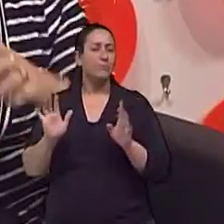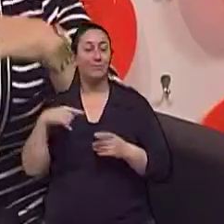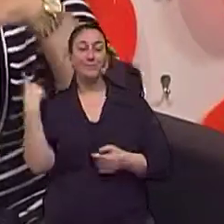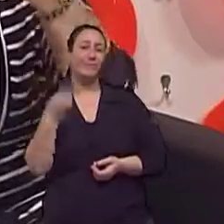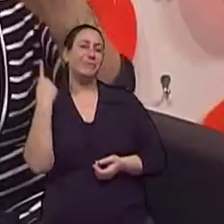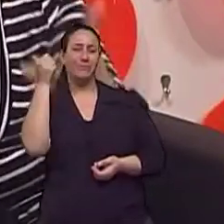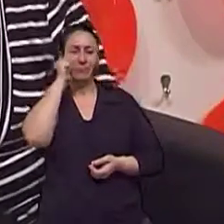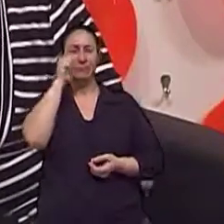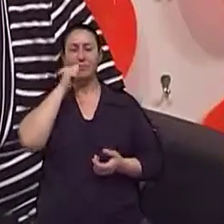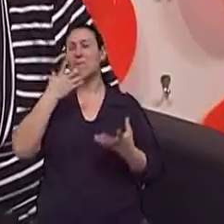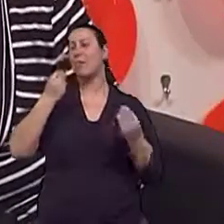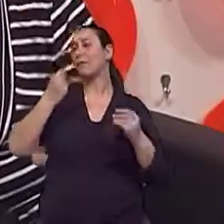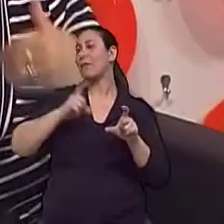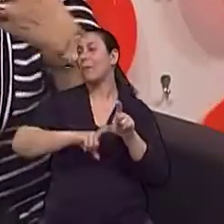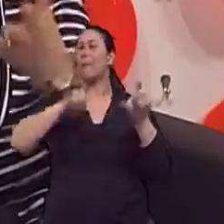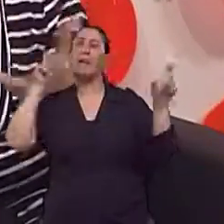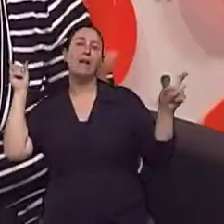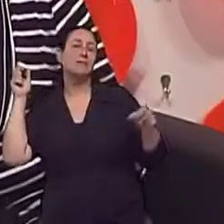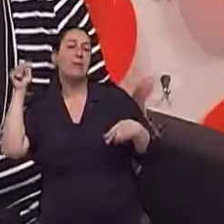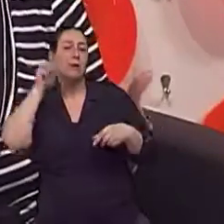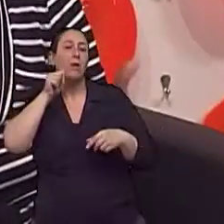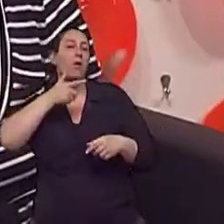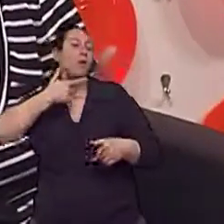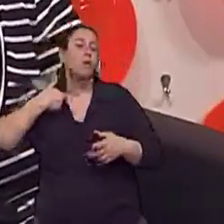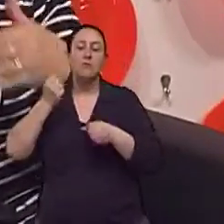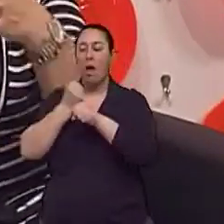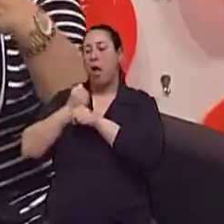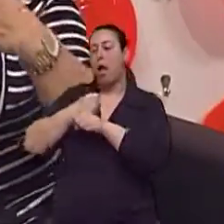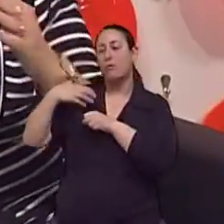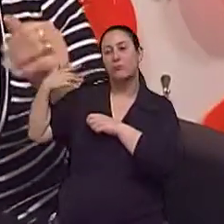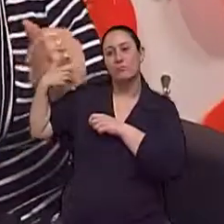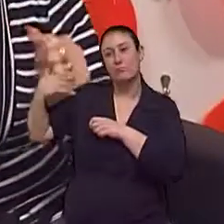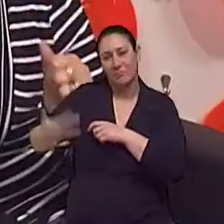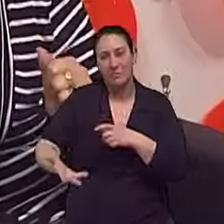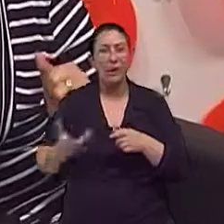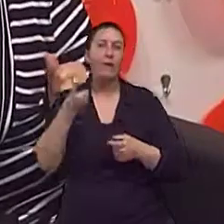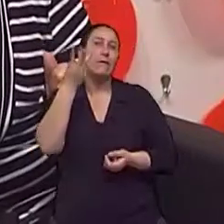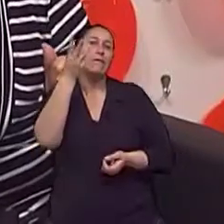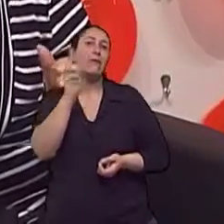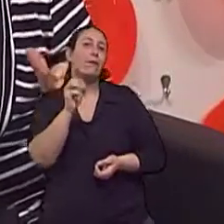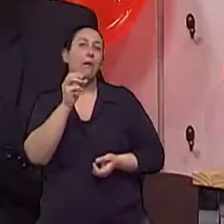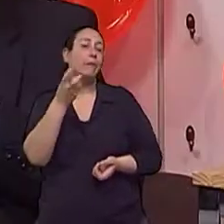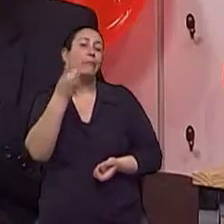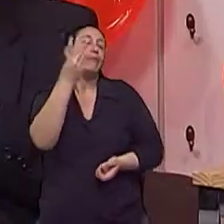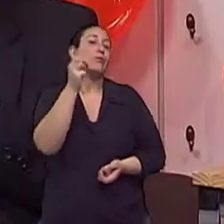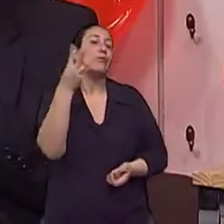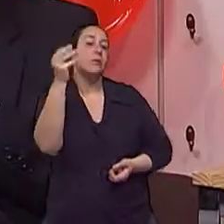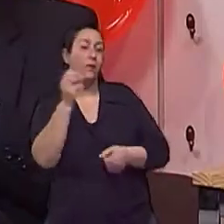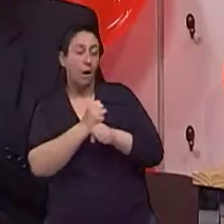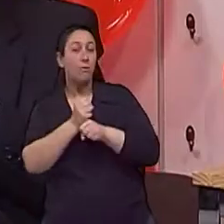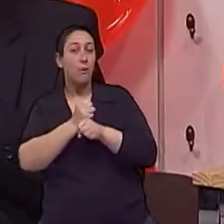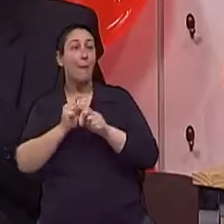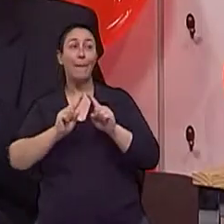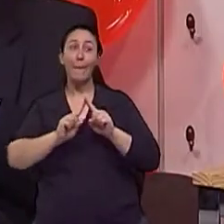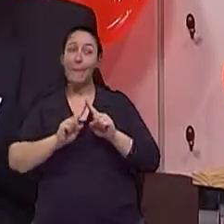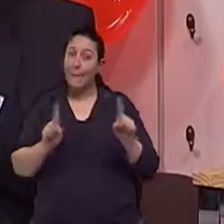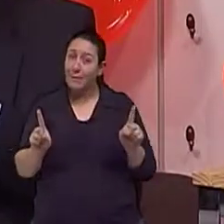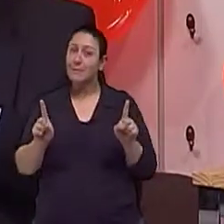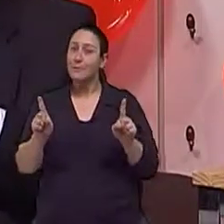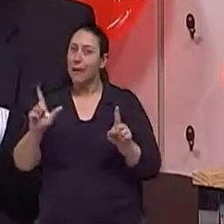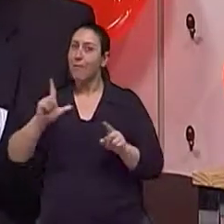nós gostamos de tudo que a gente conquistou né ao longo desses vão dizer 30 20 anos mas isso vem